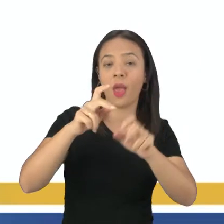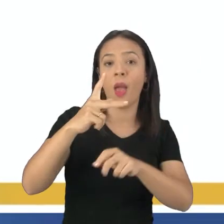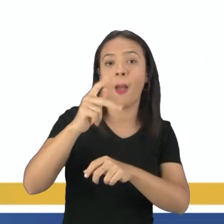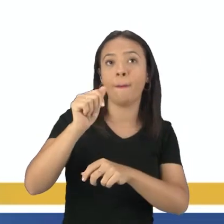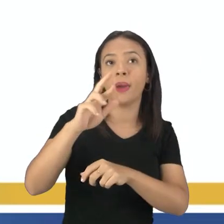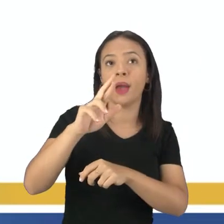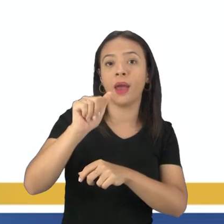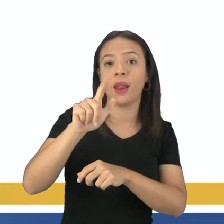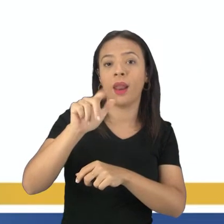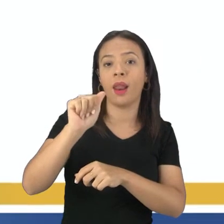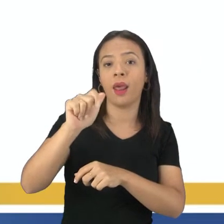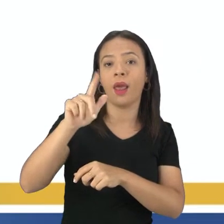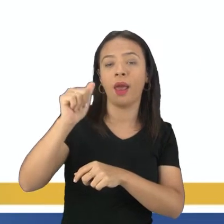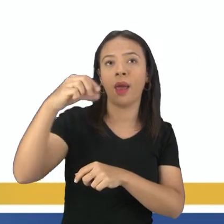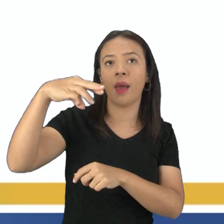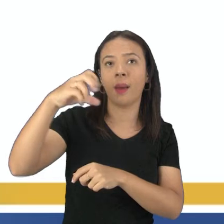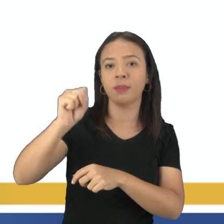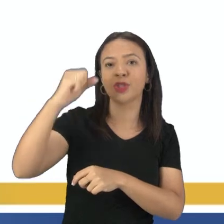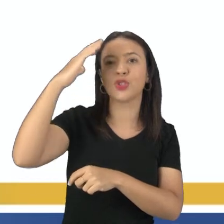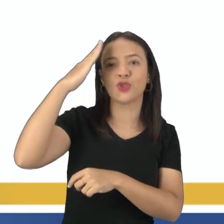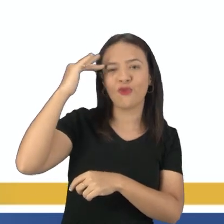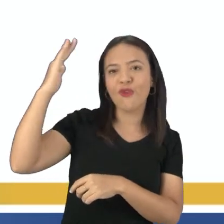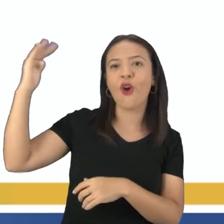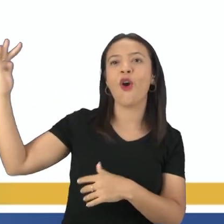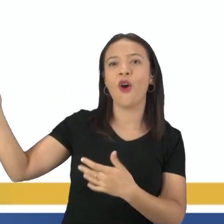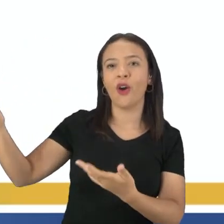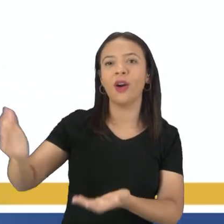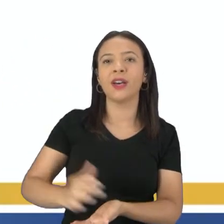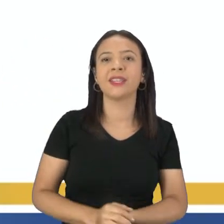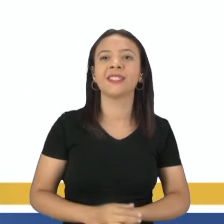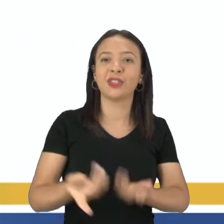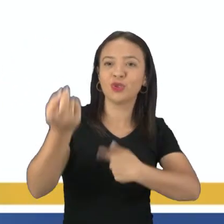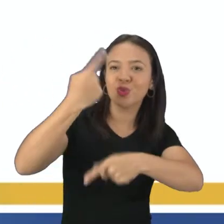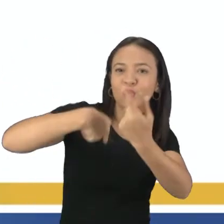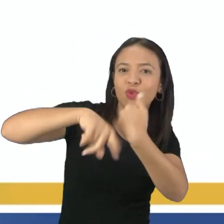sucesso. E o que eu quero que vocês façam aí?